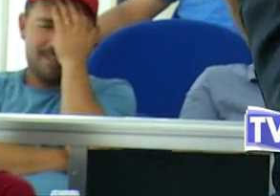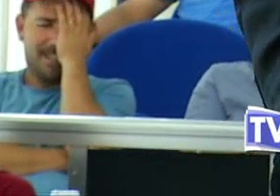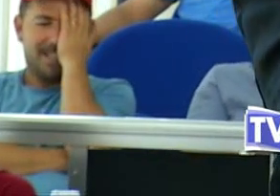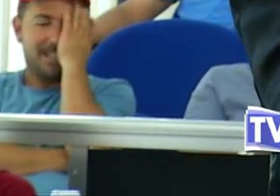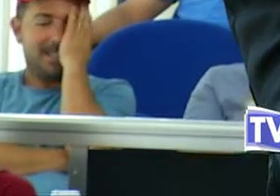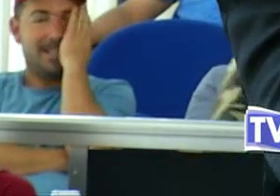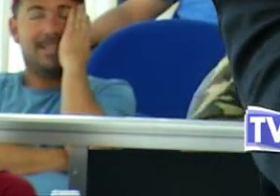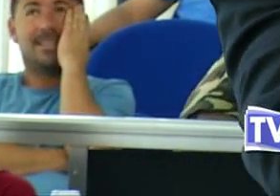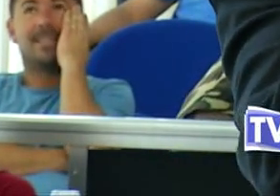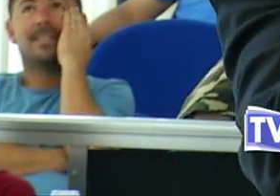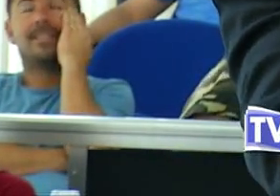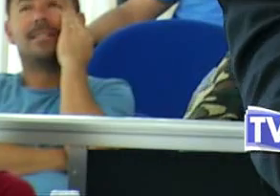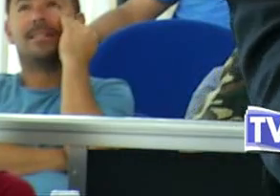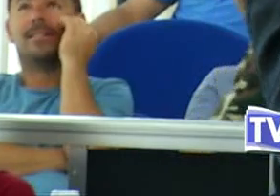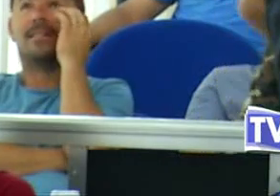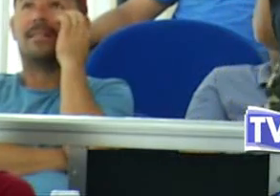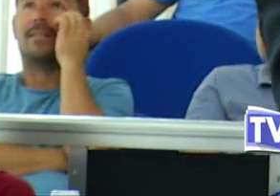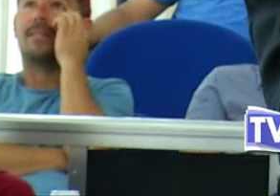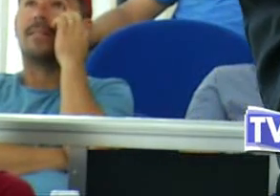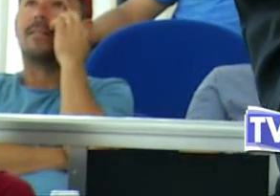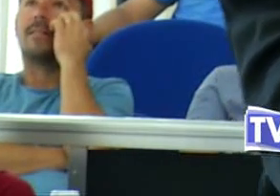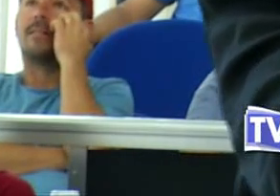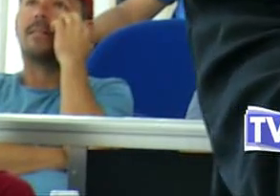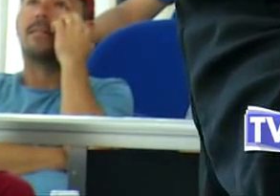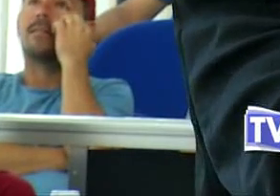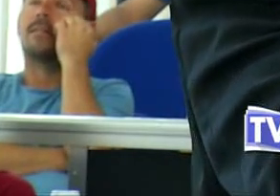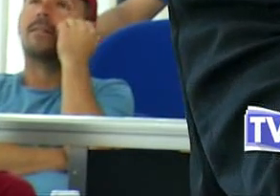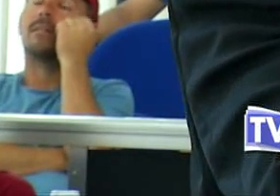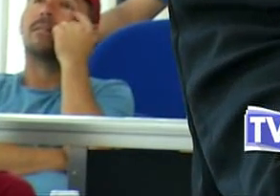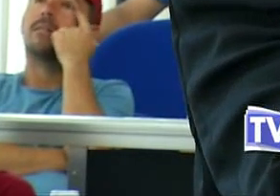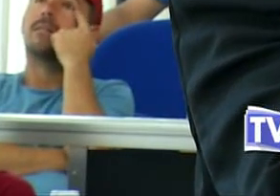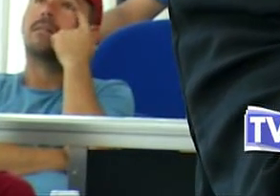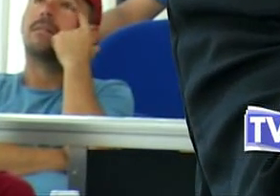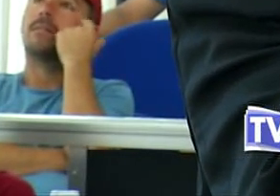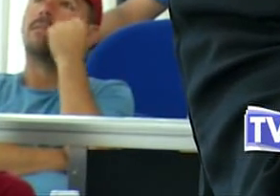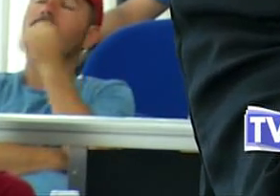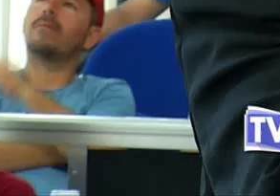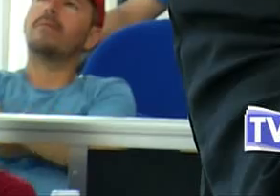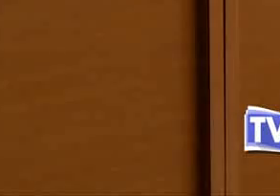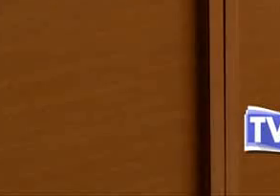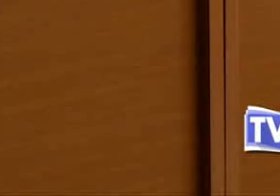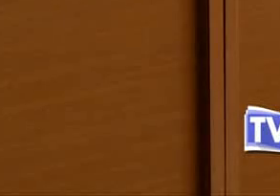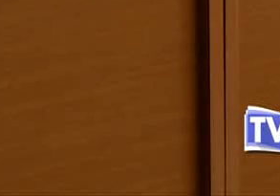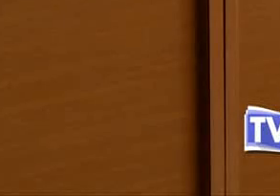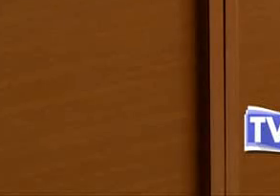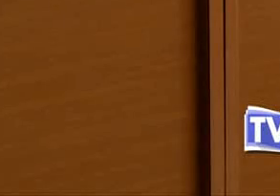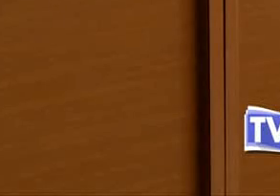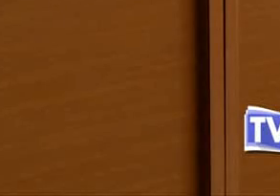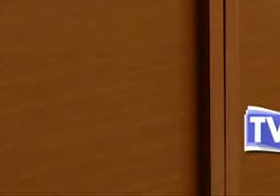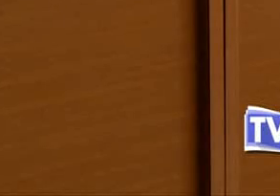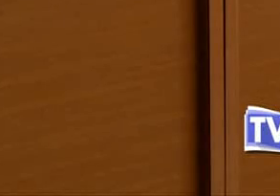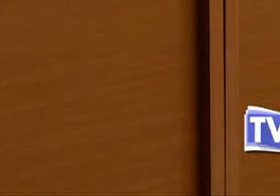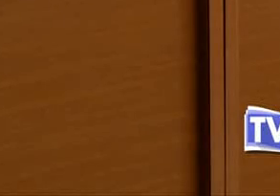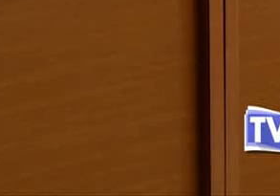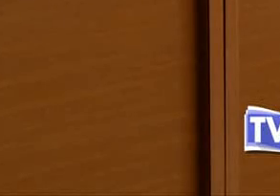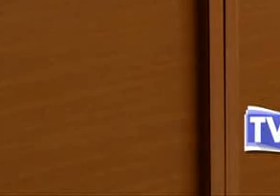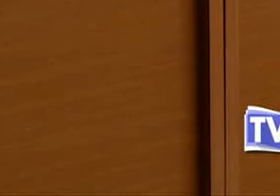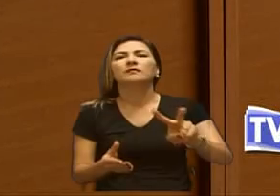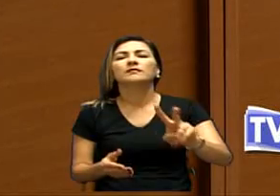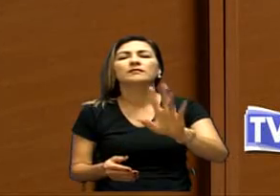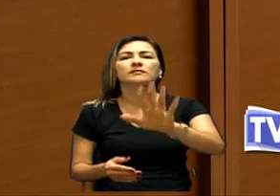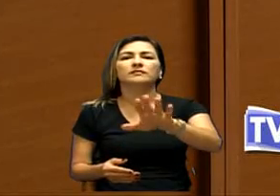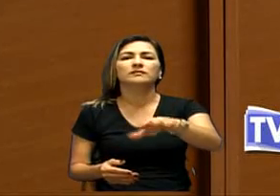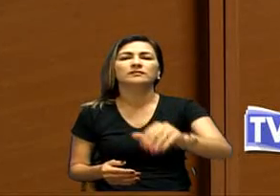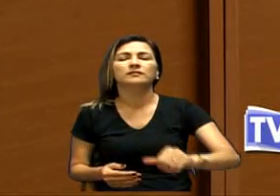sorocabana. Vanel Ville, fica aqui meu amigo. Só queria lembrar, viu, Vitor? Viu, Militão? Vereador Vitor. Só queria lembrar